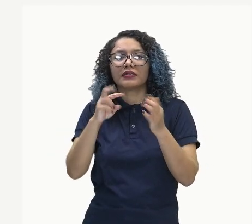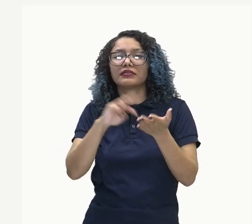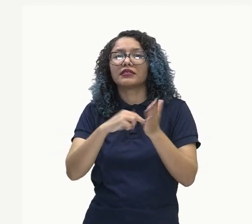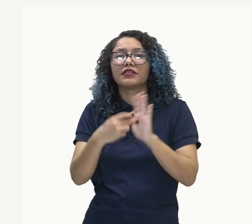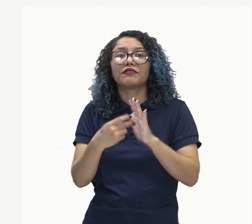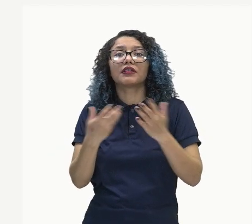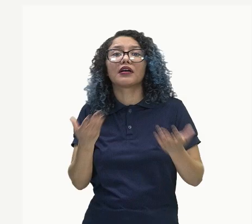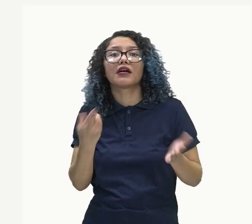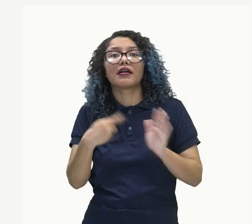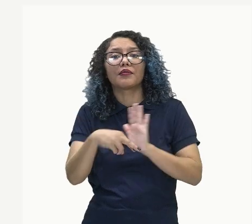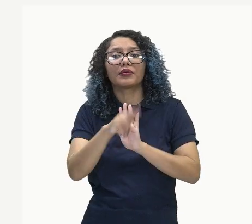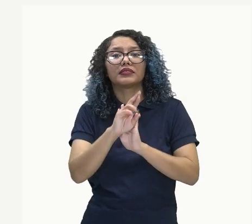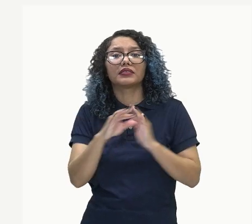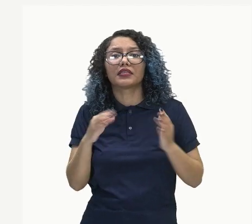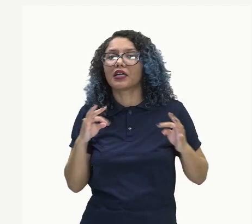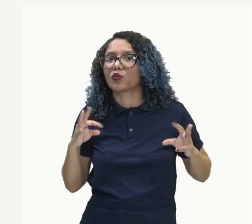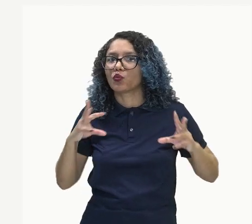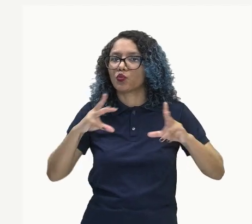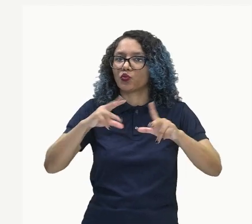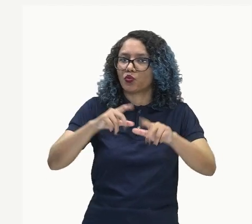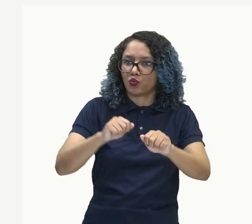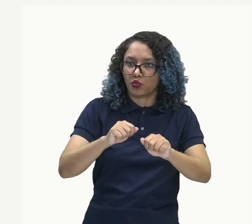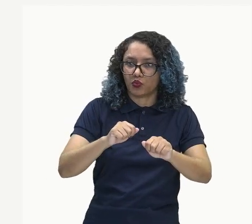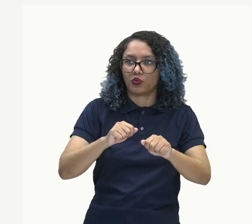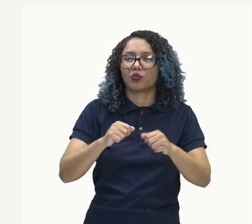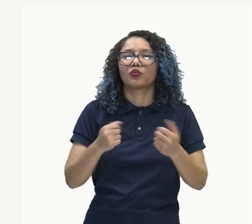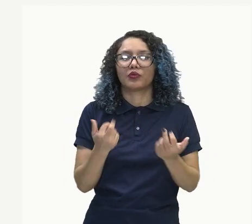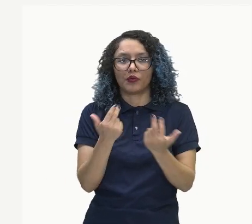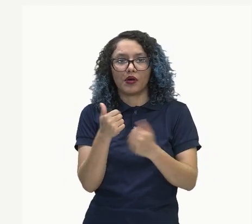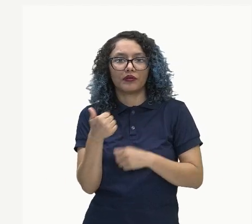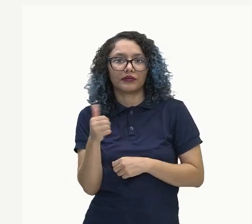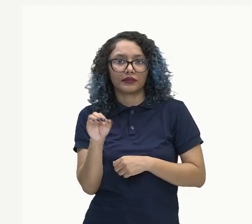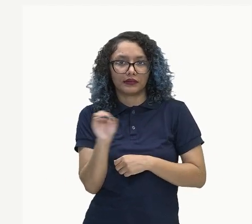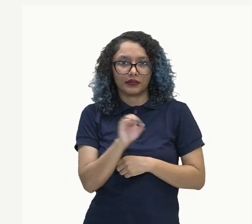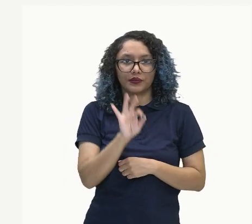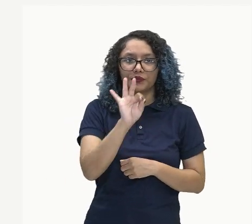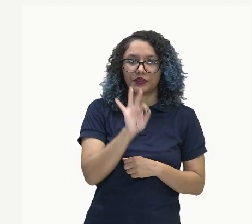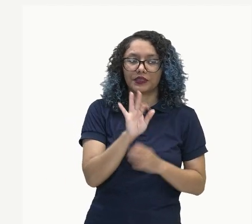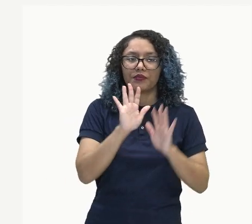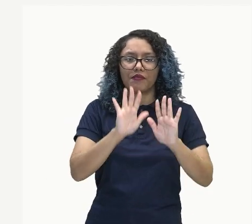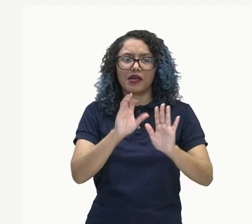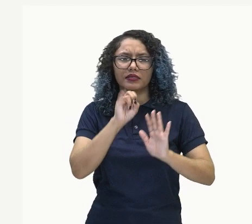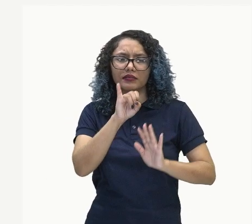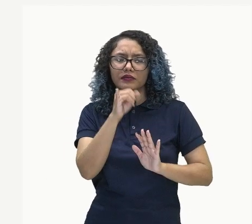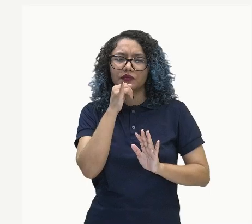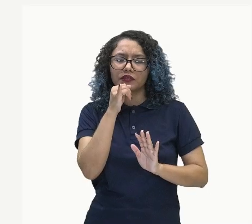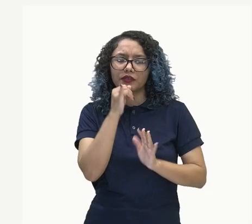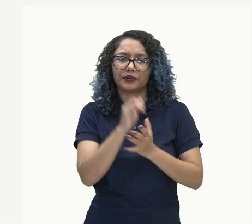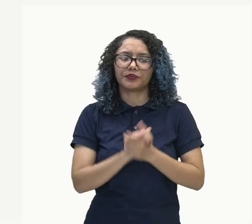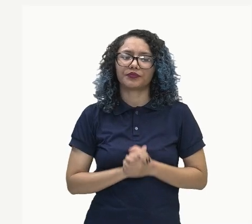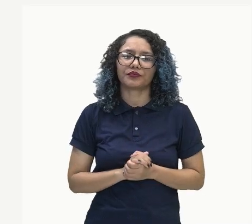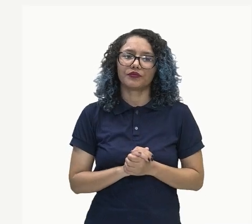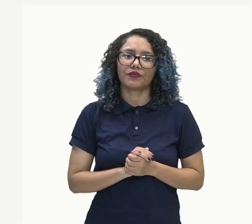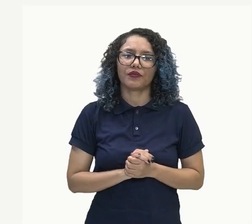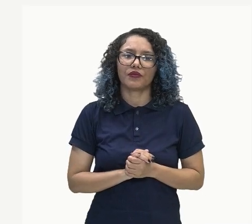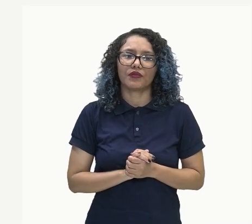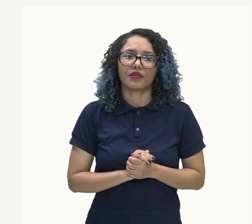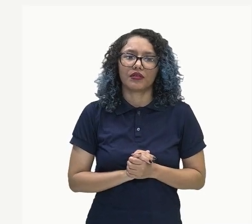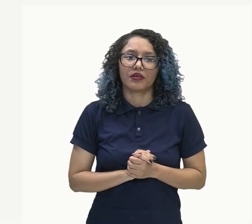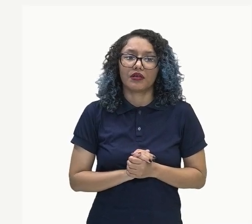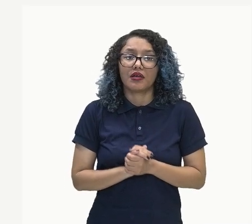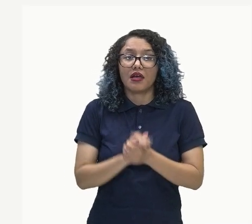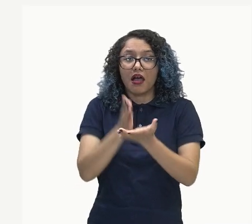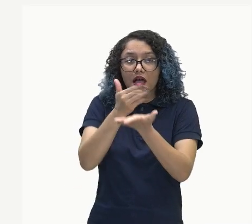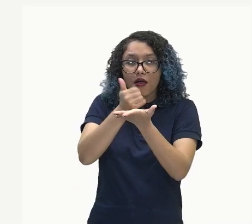cento? Corresponde ao todo, ou seja, a 100%. Se eu quero saber o ângulo, por exemplo, da maior